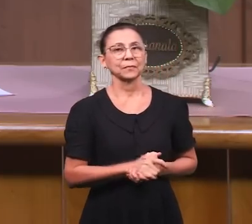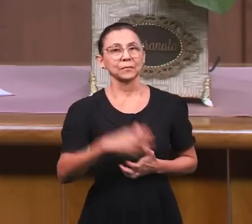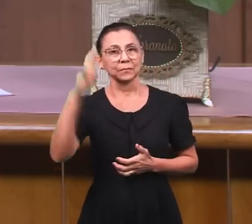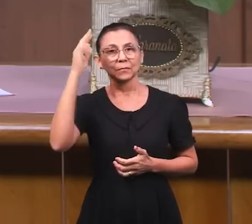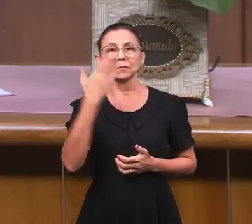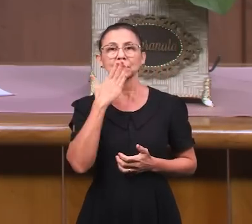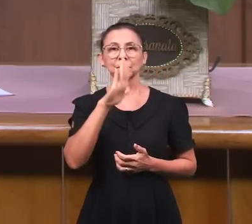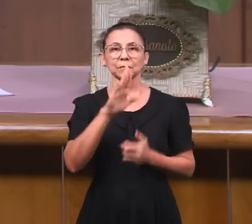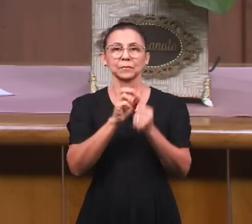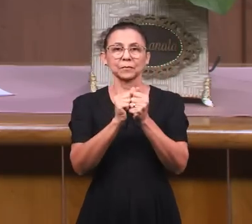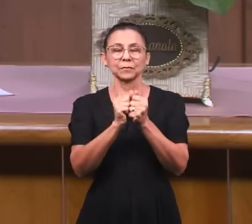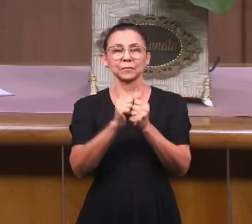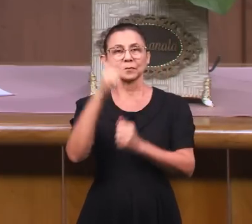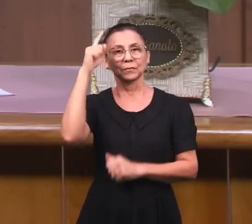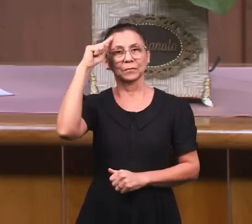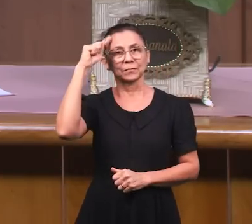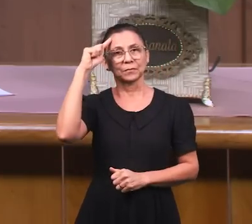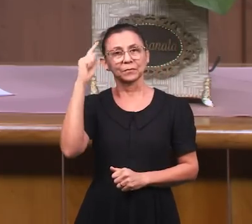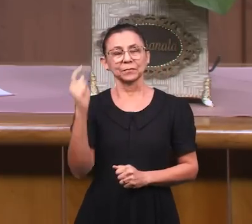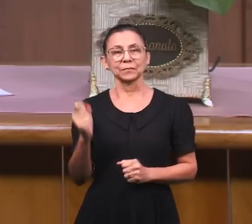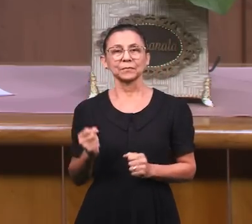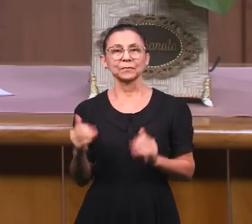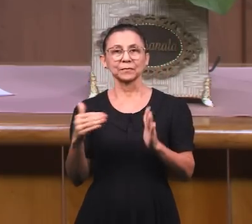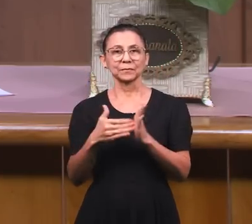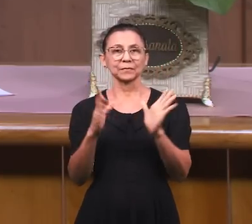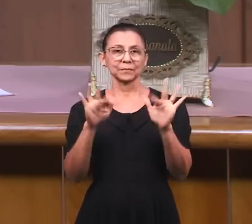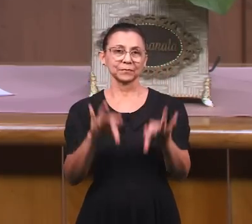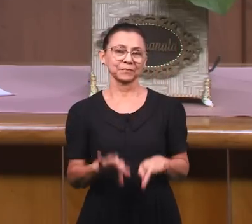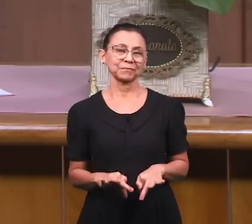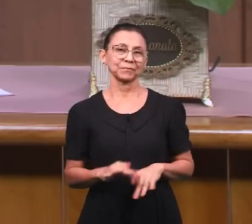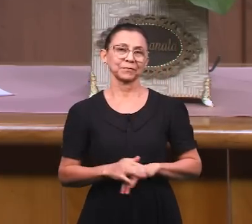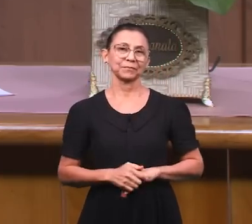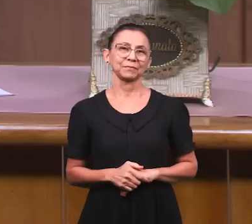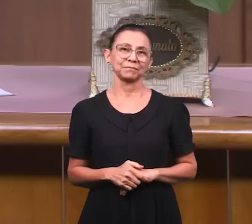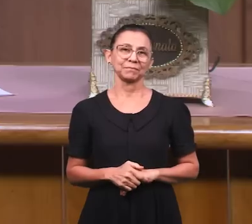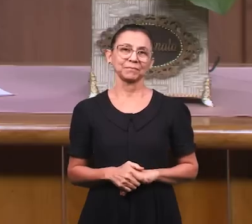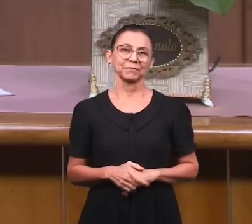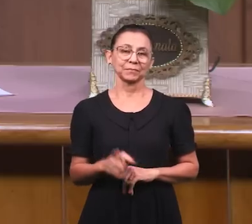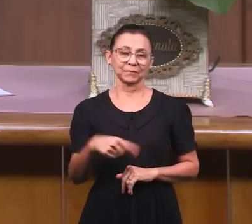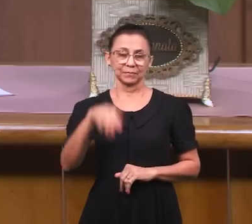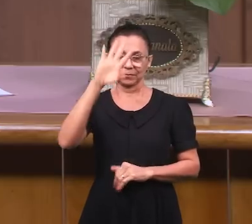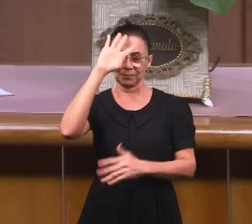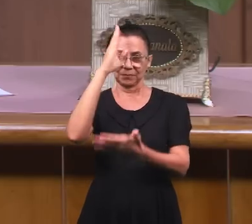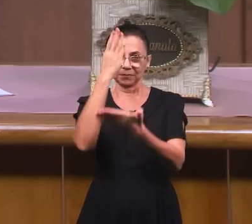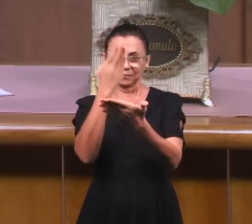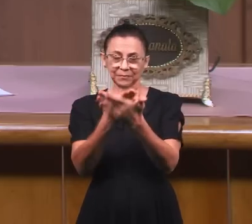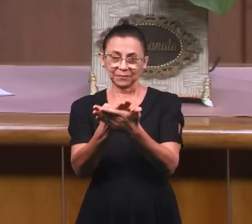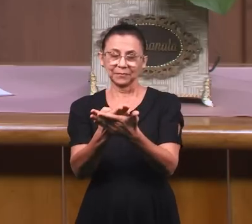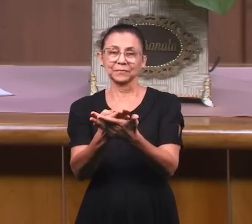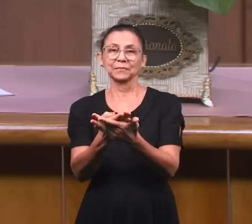convosco todos os dias, até a consumação dos séculos. E nós estamos firmes nessa promessa.